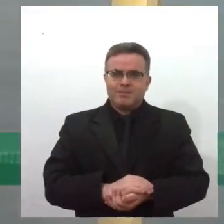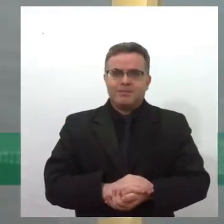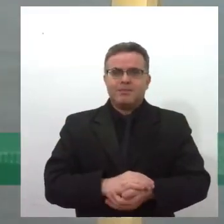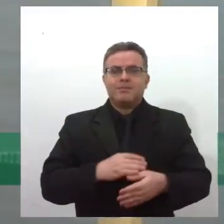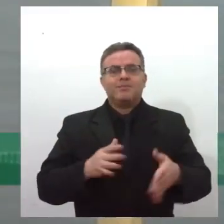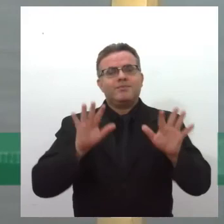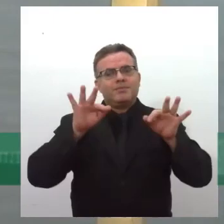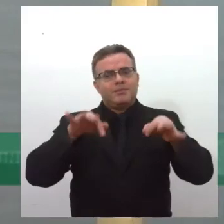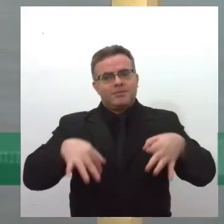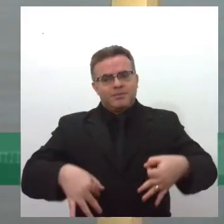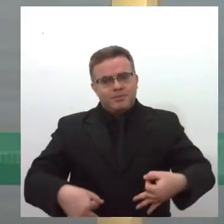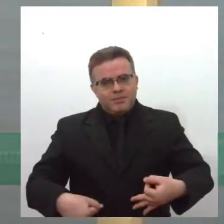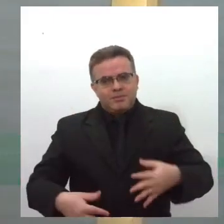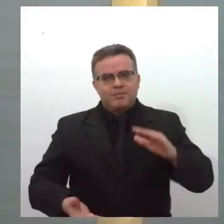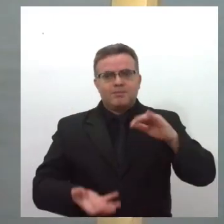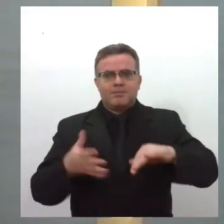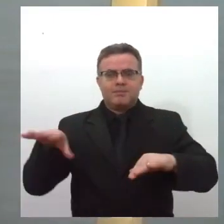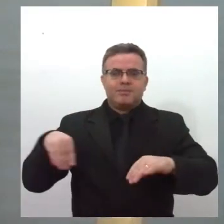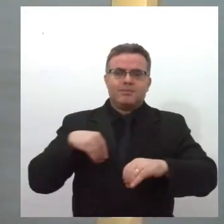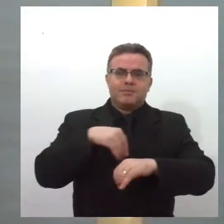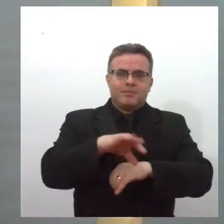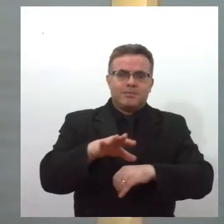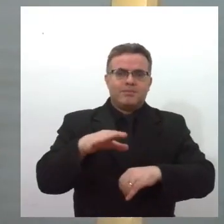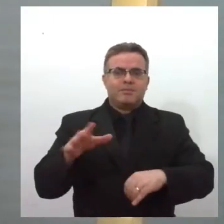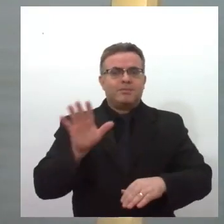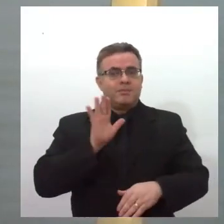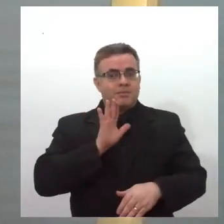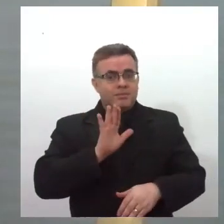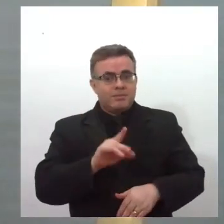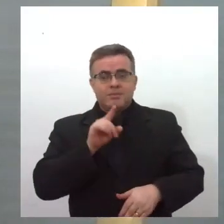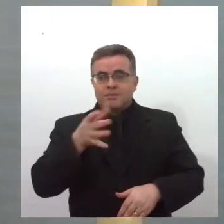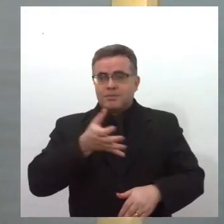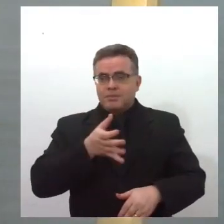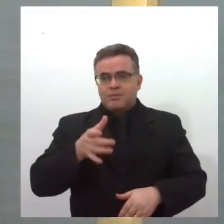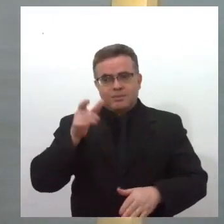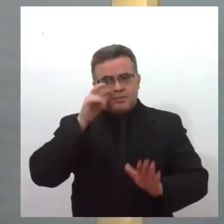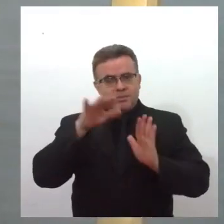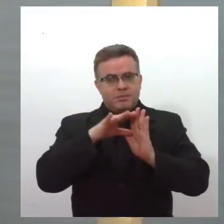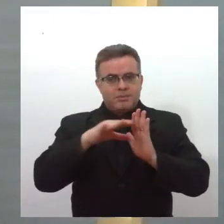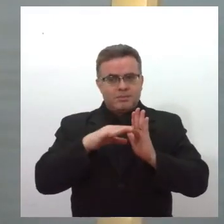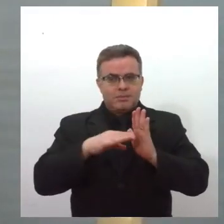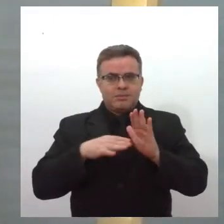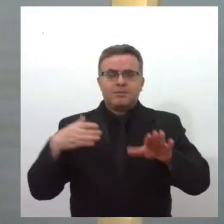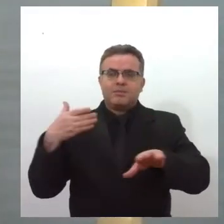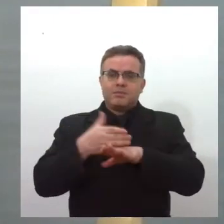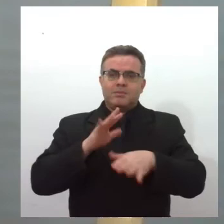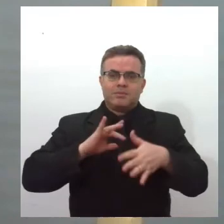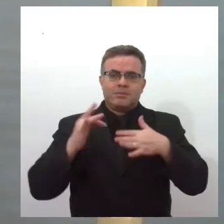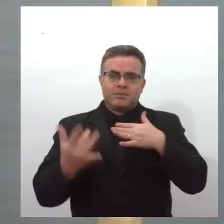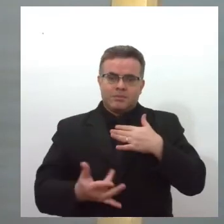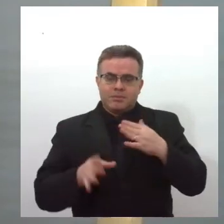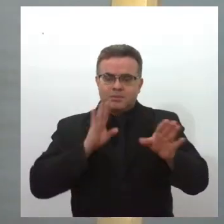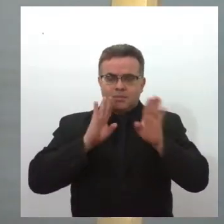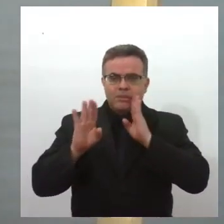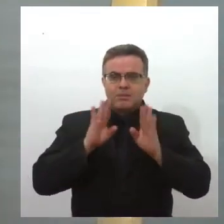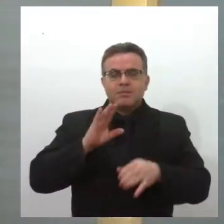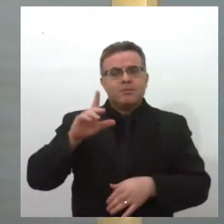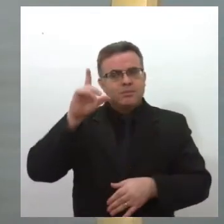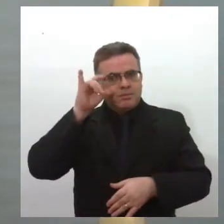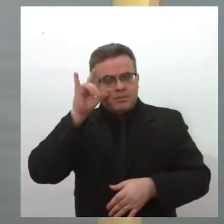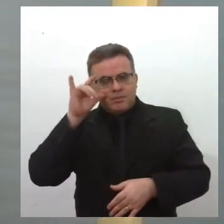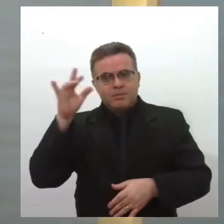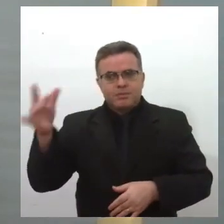Chegamos ao fim de mais um Congresso em Pauta, mas lembre-se, se quiser acompanhar a nossa programação pelas redes sociais, no Facebook e no Instagram, é o arroba